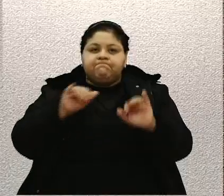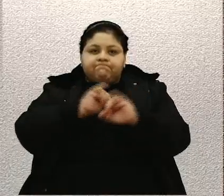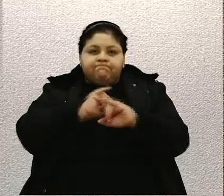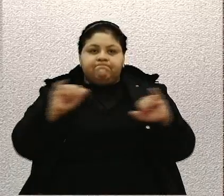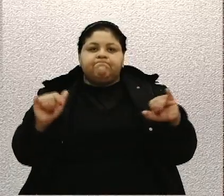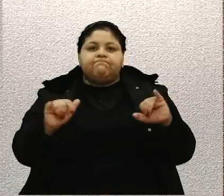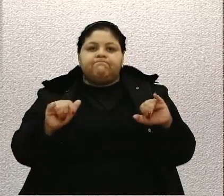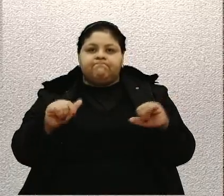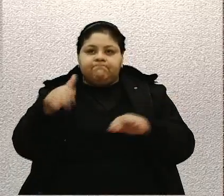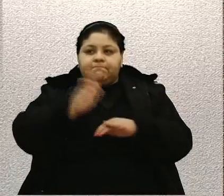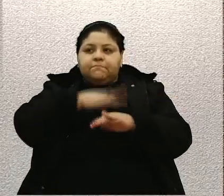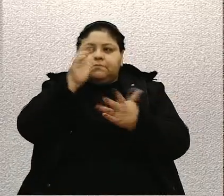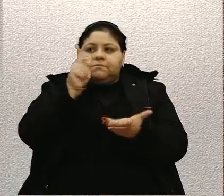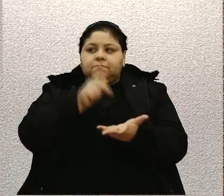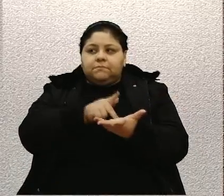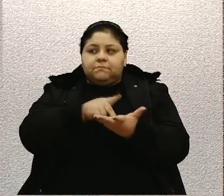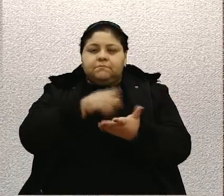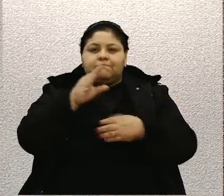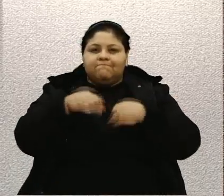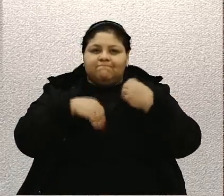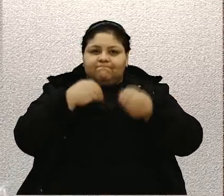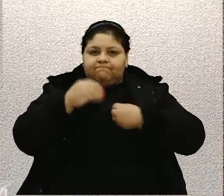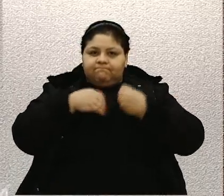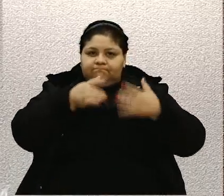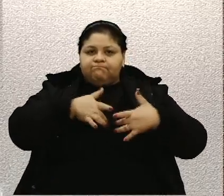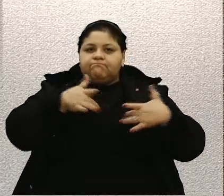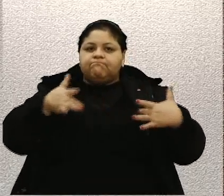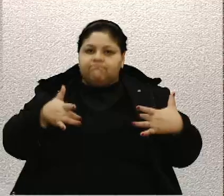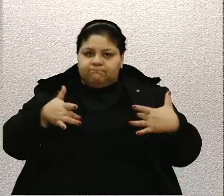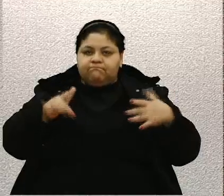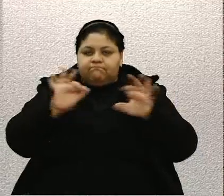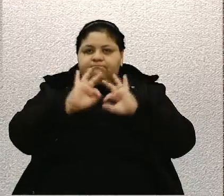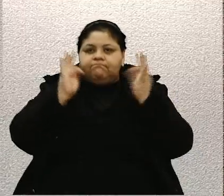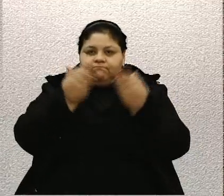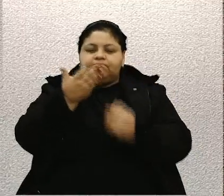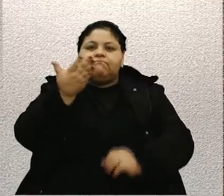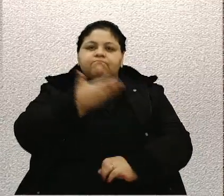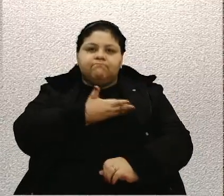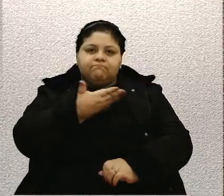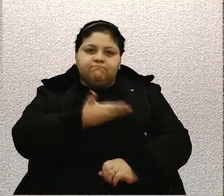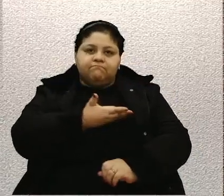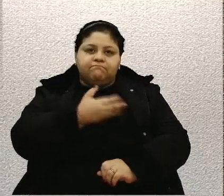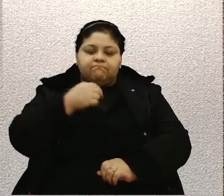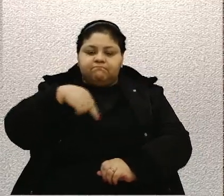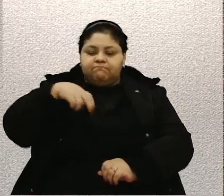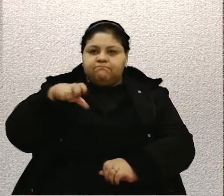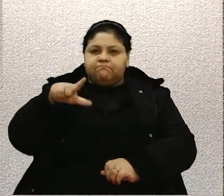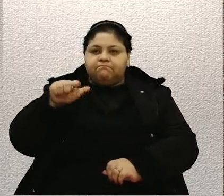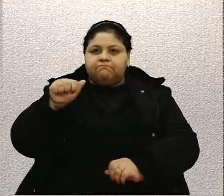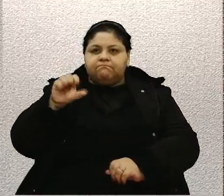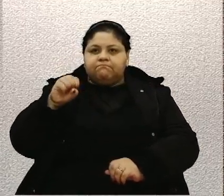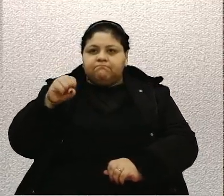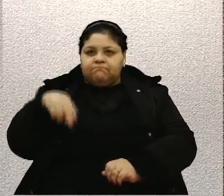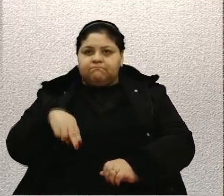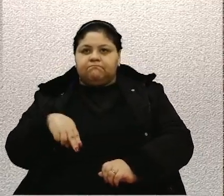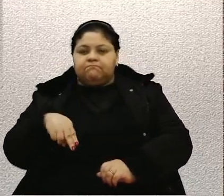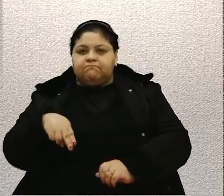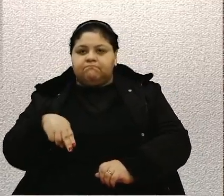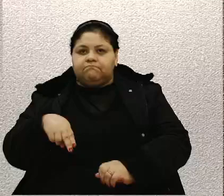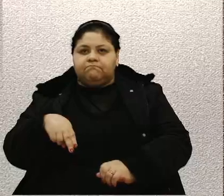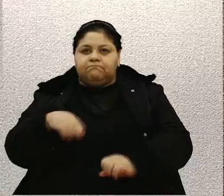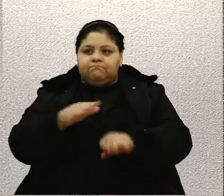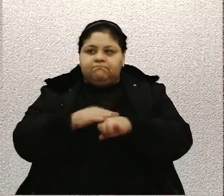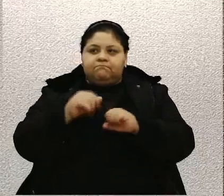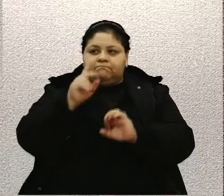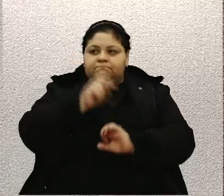mais sinceros e sentimentos de solidariedade aos familiares e amigos de Nelson Goulart Ramos. Querido